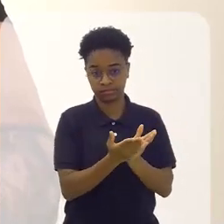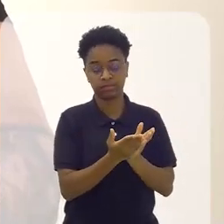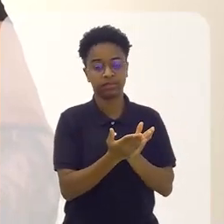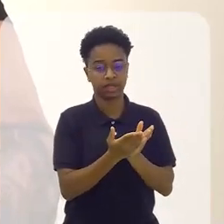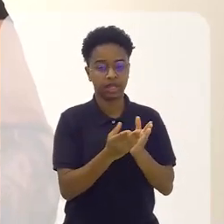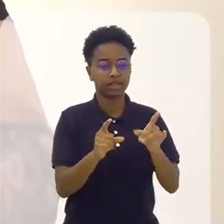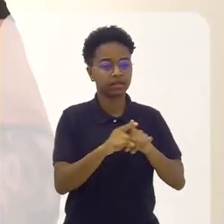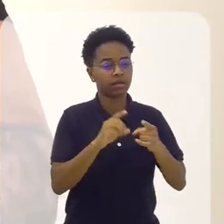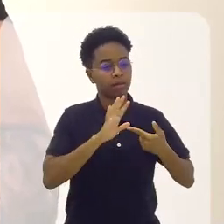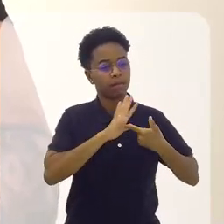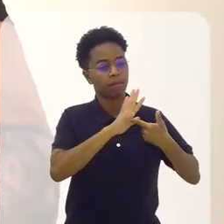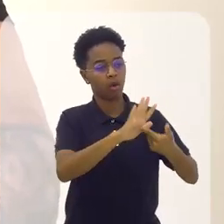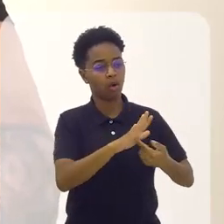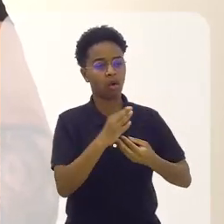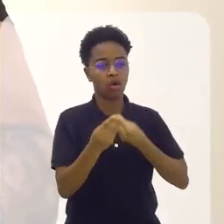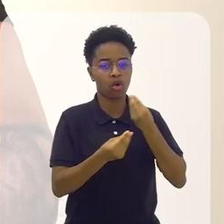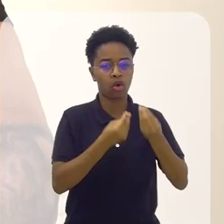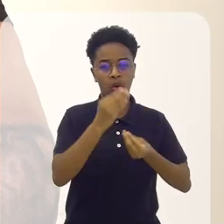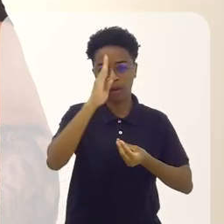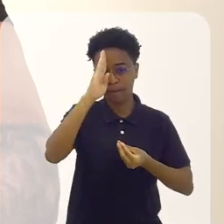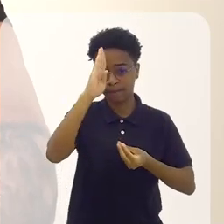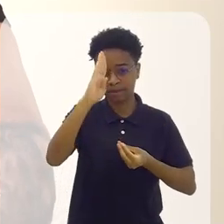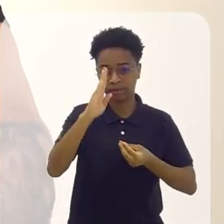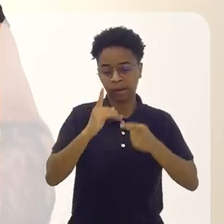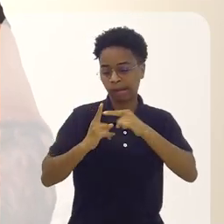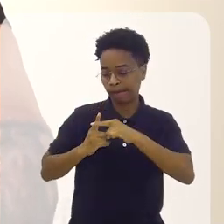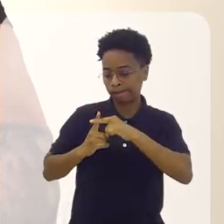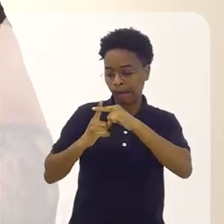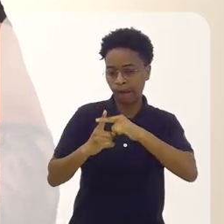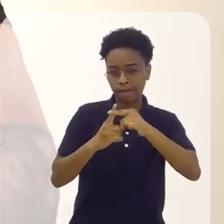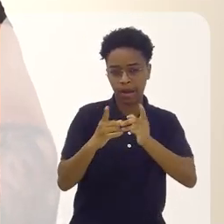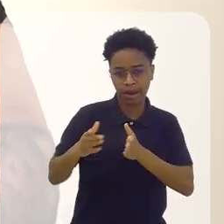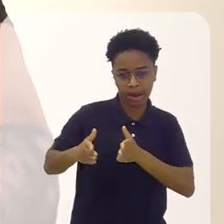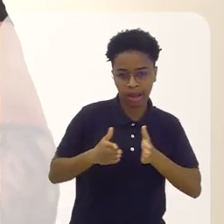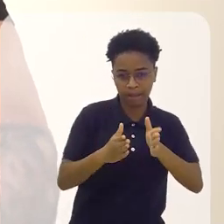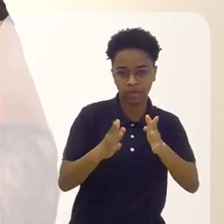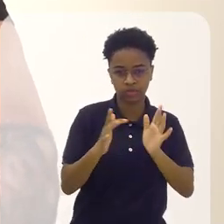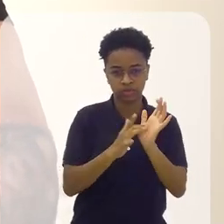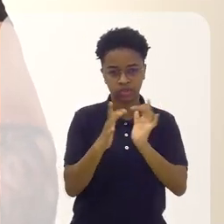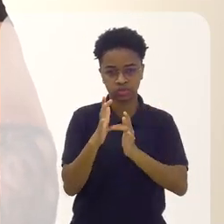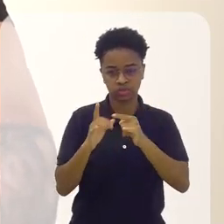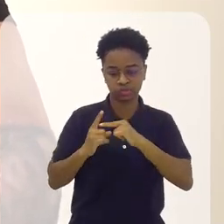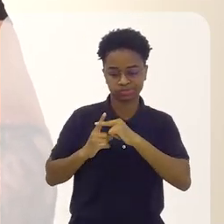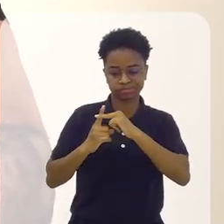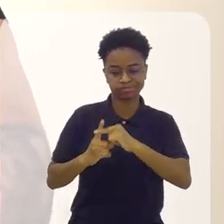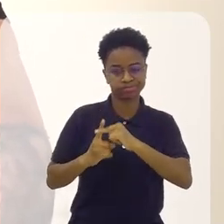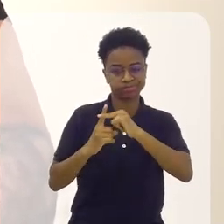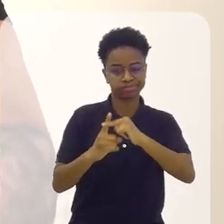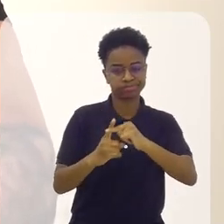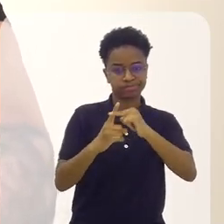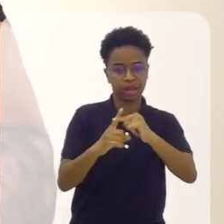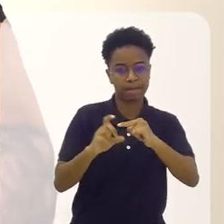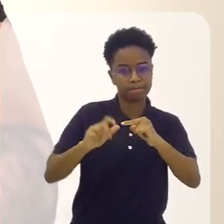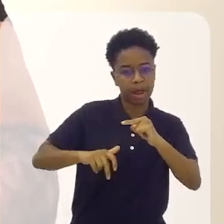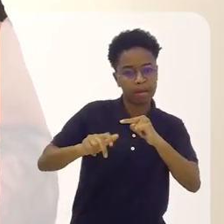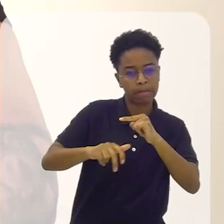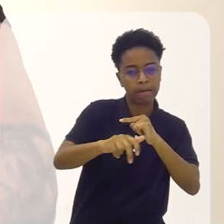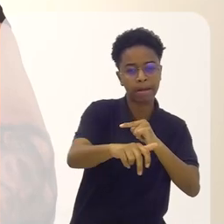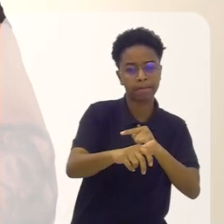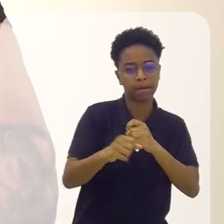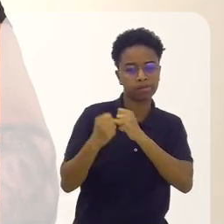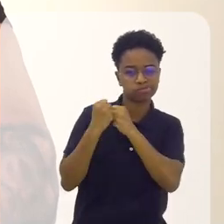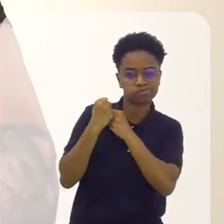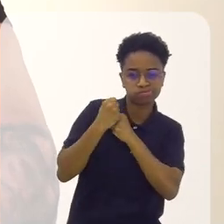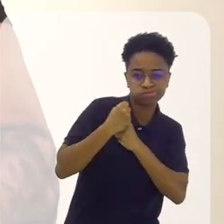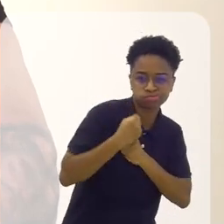que remonta toda aquela... Principalmente a Via Crucis, né? Que é a entrada de Jesus Cristo, né,